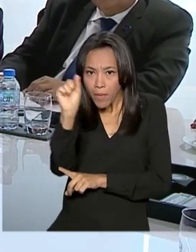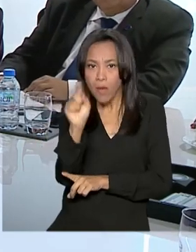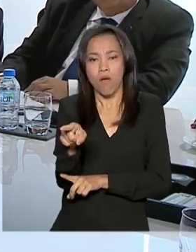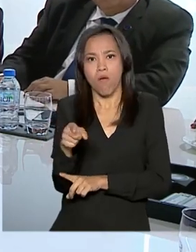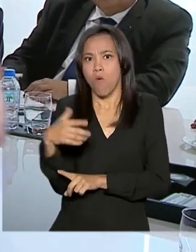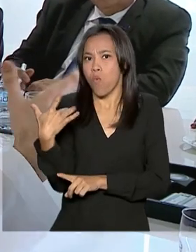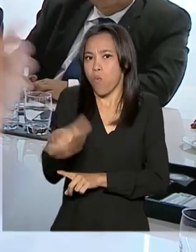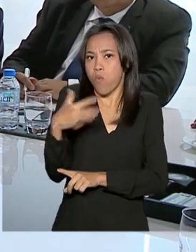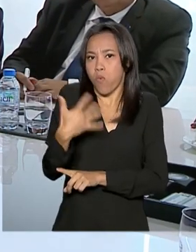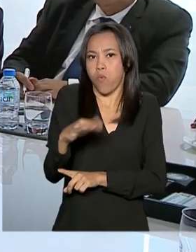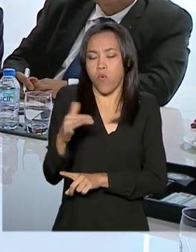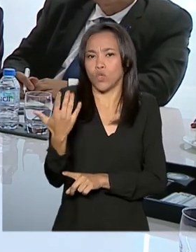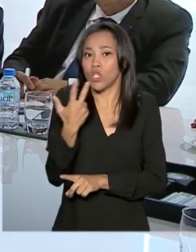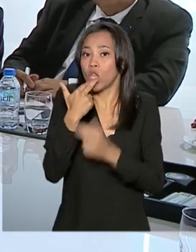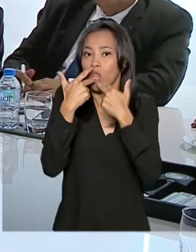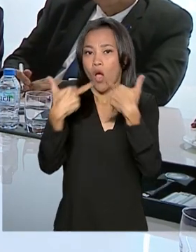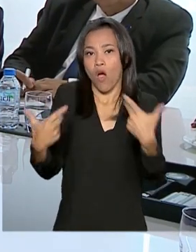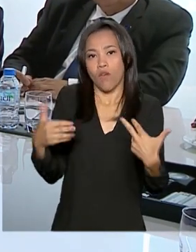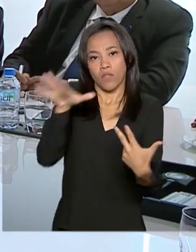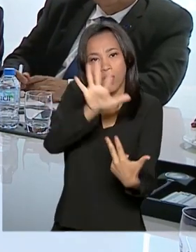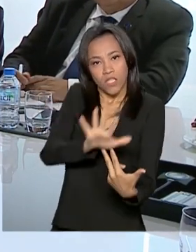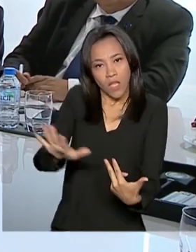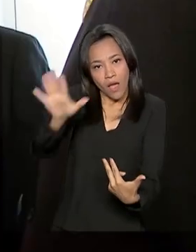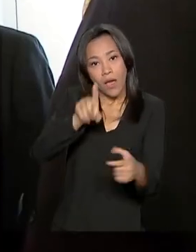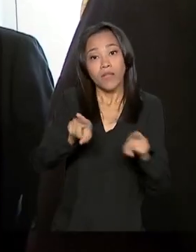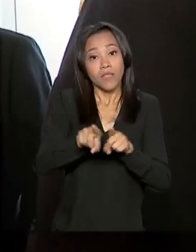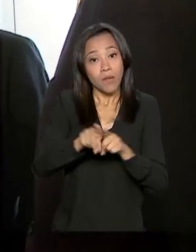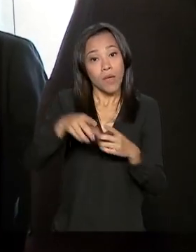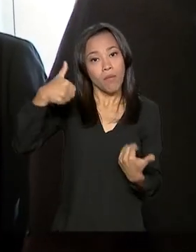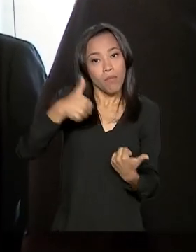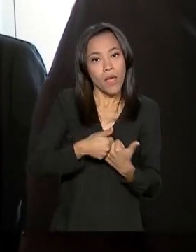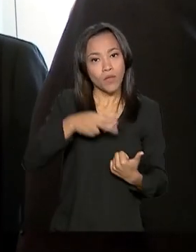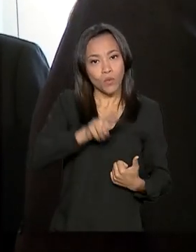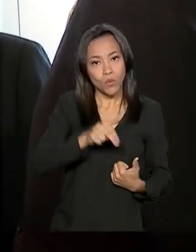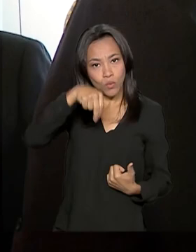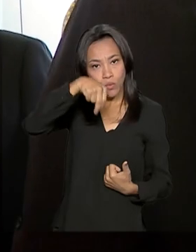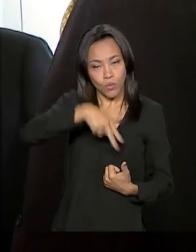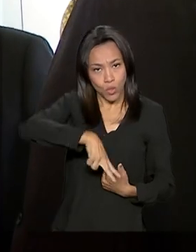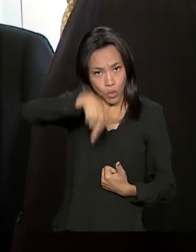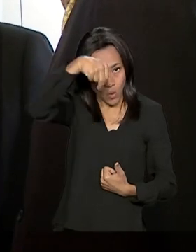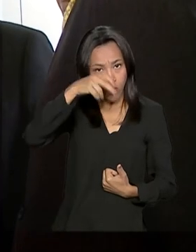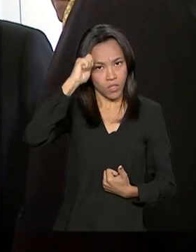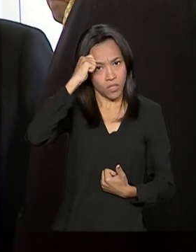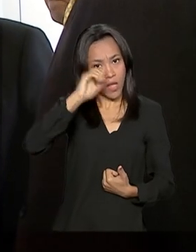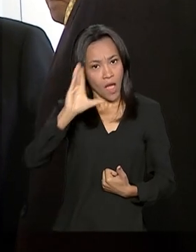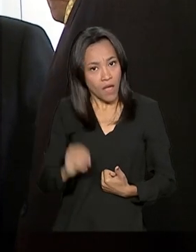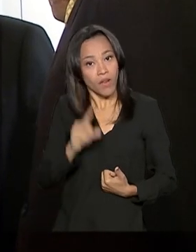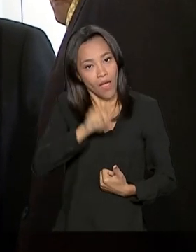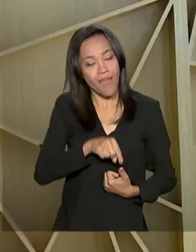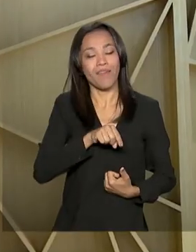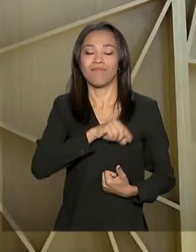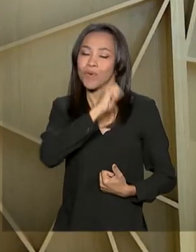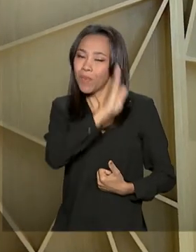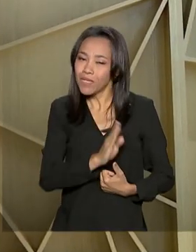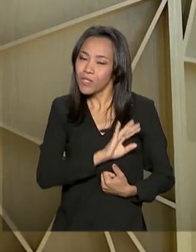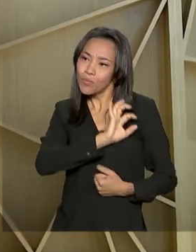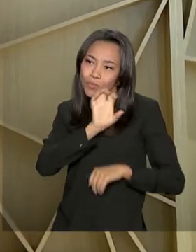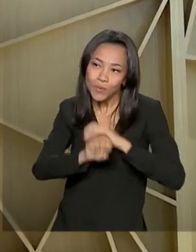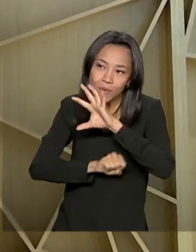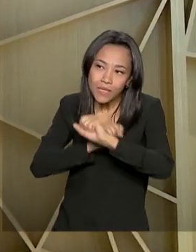do oriente médio e norte da áfrica é o brasil em busca de experiências locais que